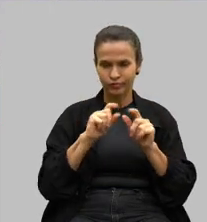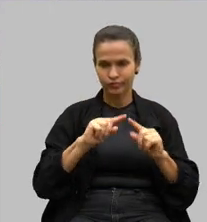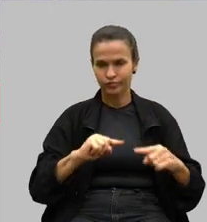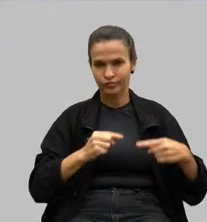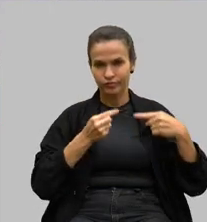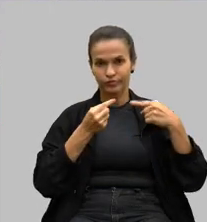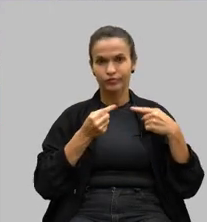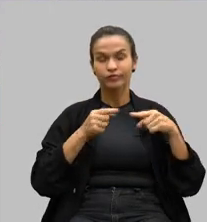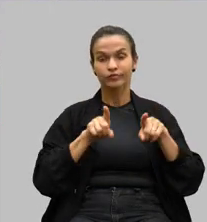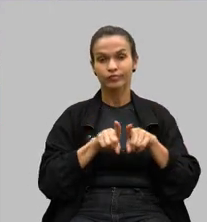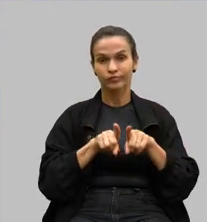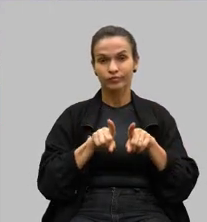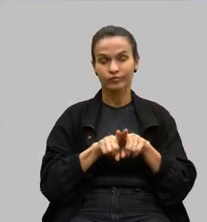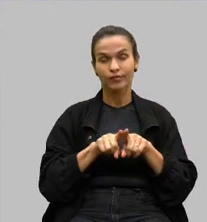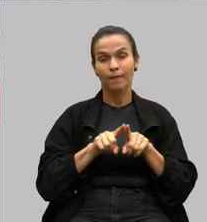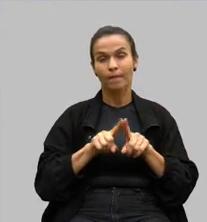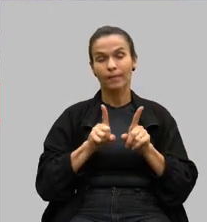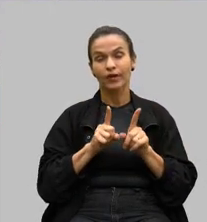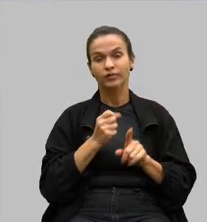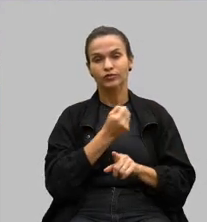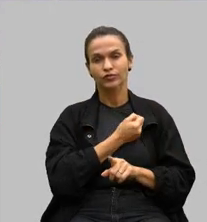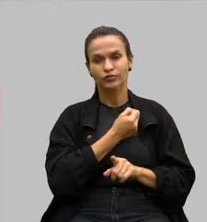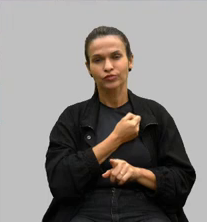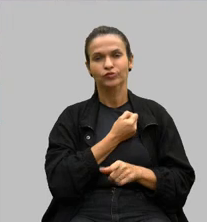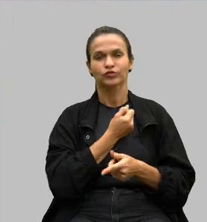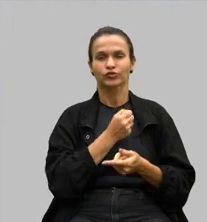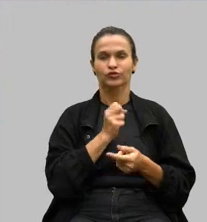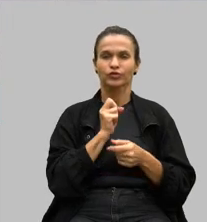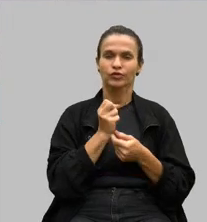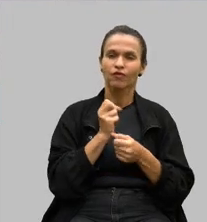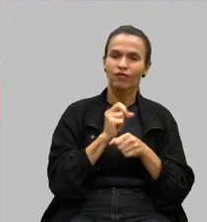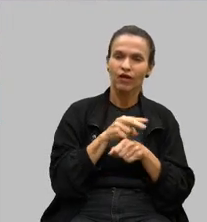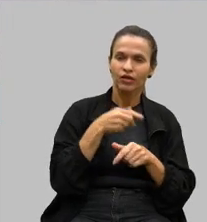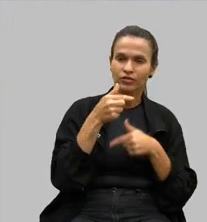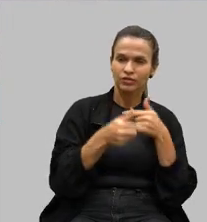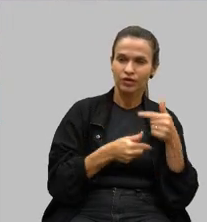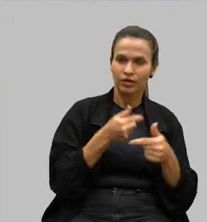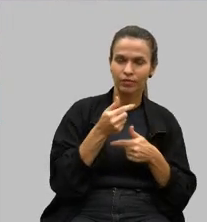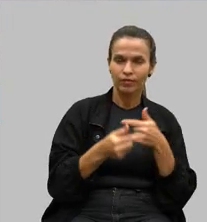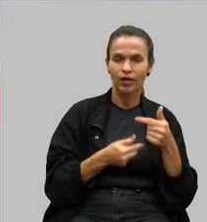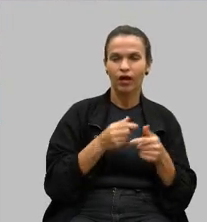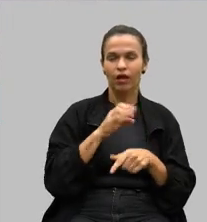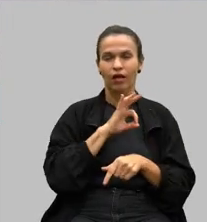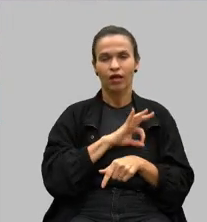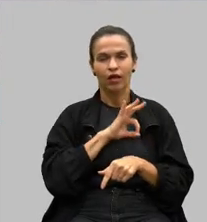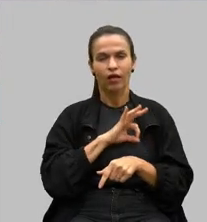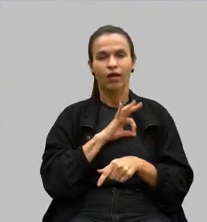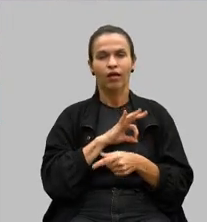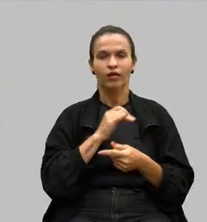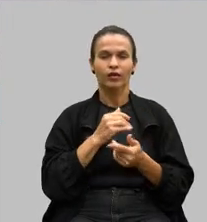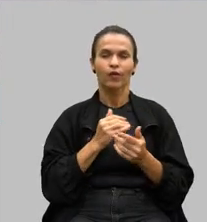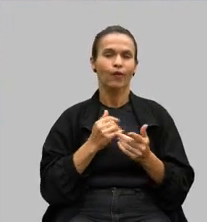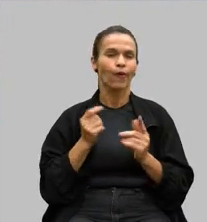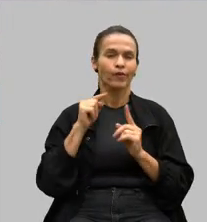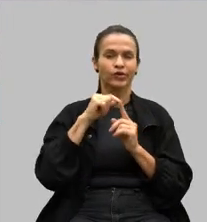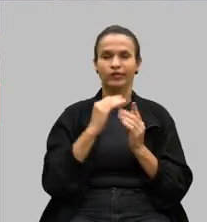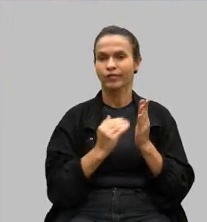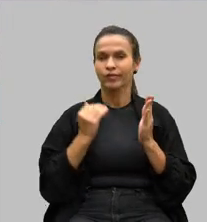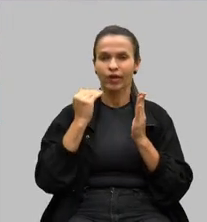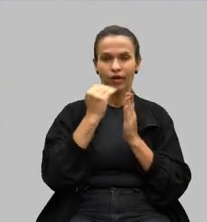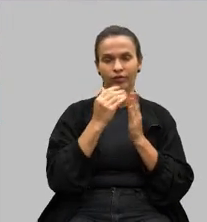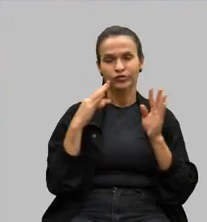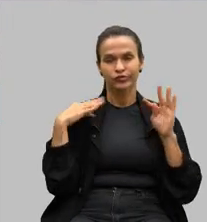eh mas os números eh de emprego e renda que é a nossa meta maior atração de turistas e descentralização